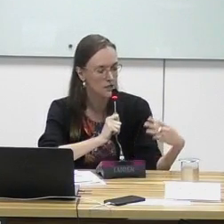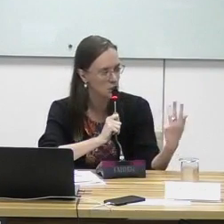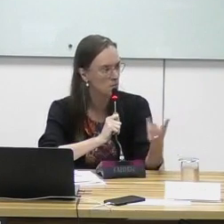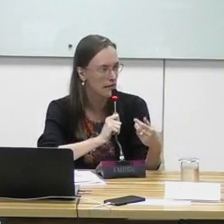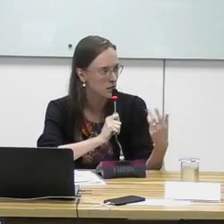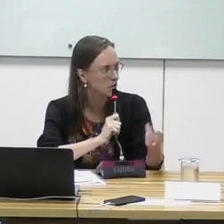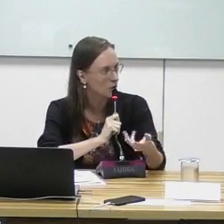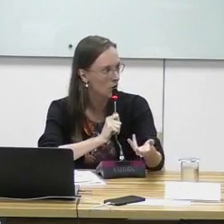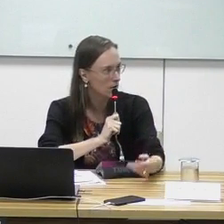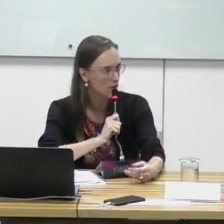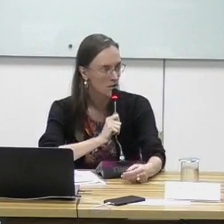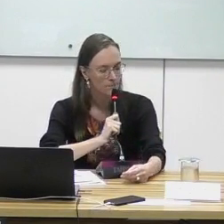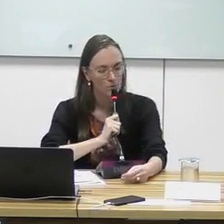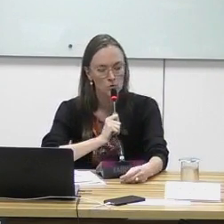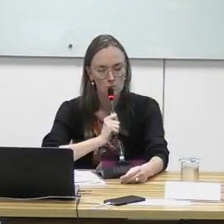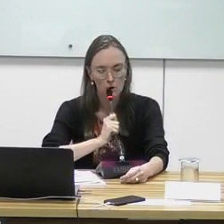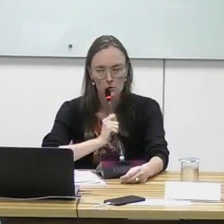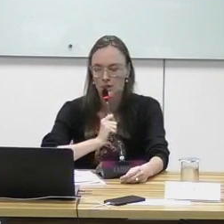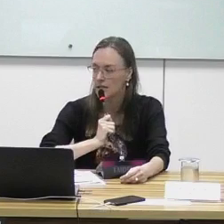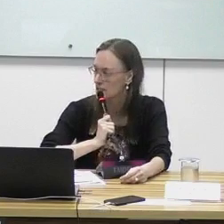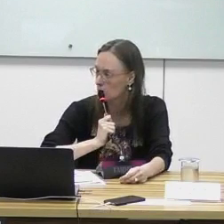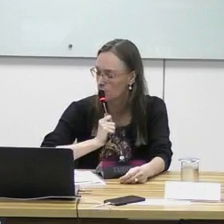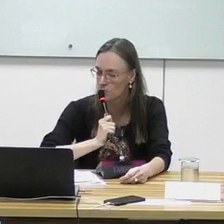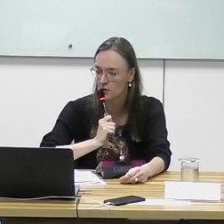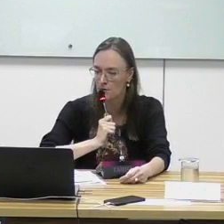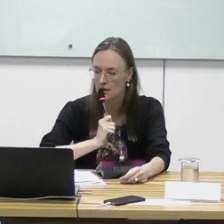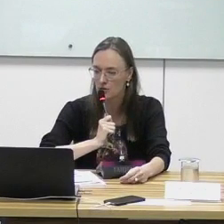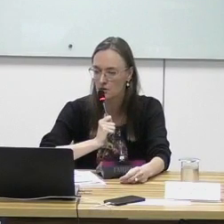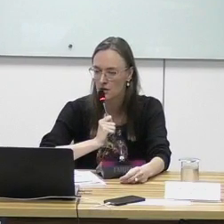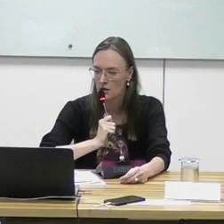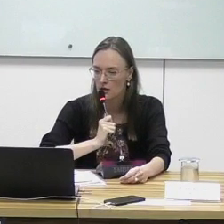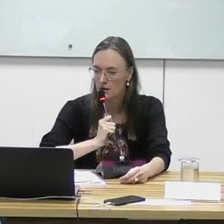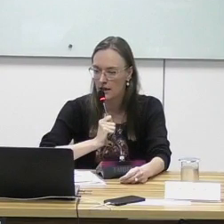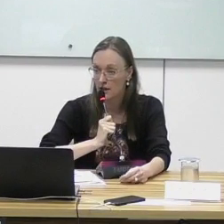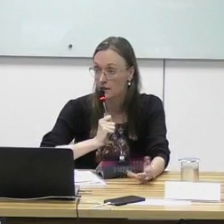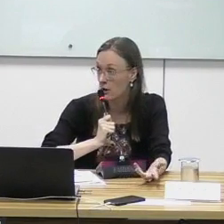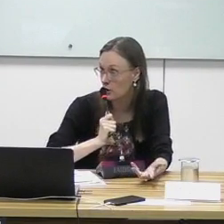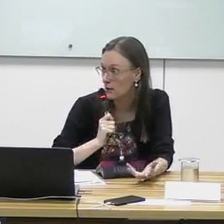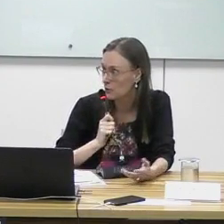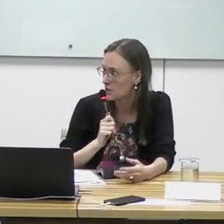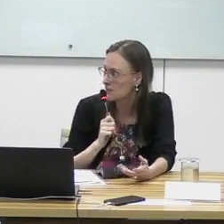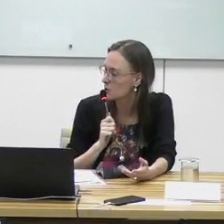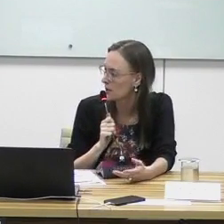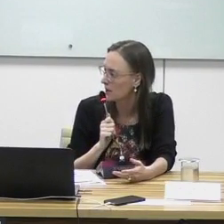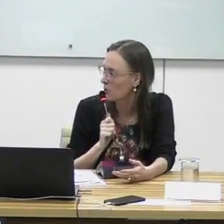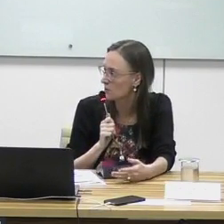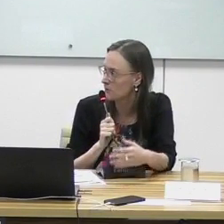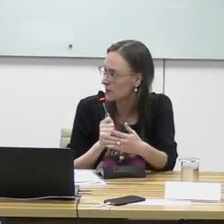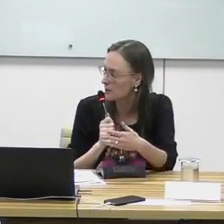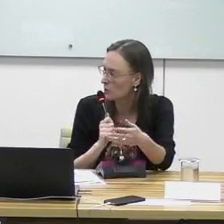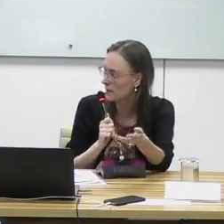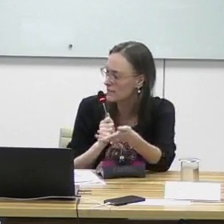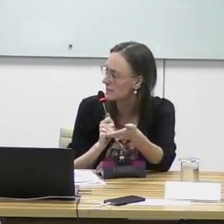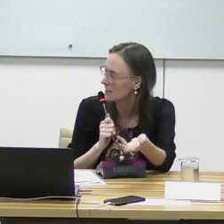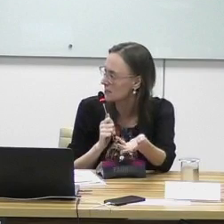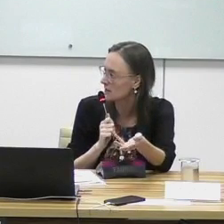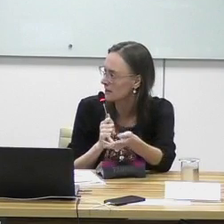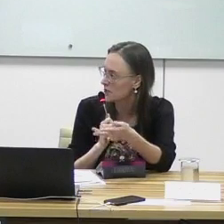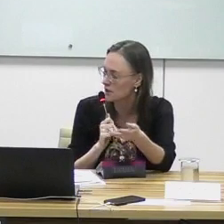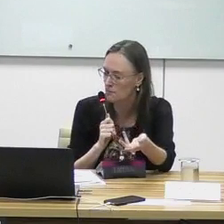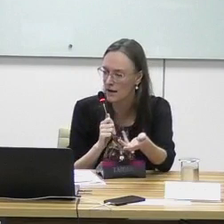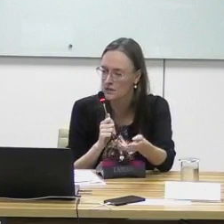com uma legitimidade que decorre do seu modo de criação e de funcionamento. A Anatel reguladora de serviços de telecom. O serviço de telecom está na